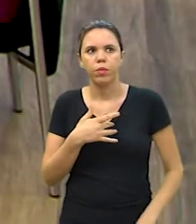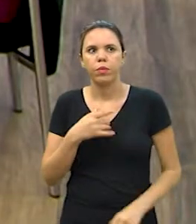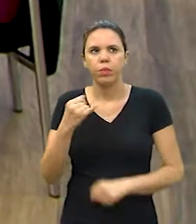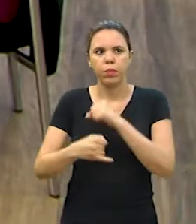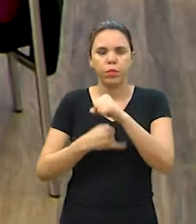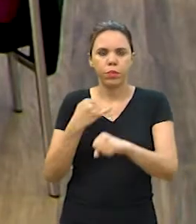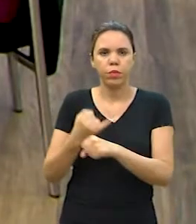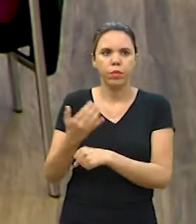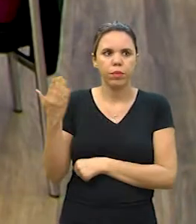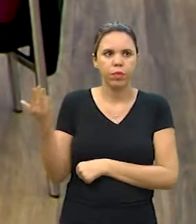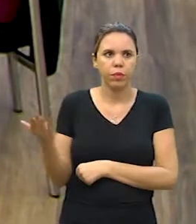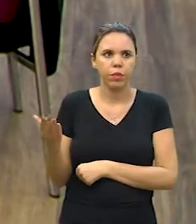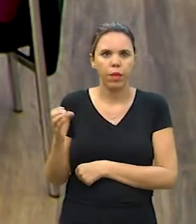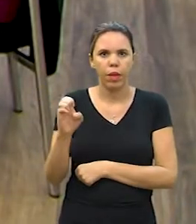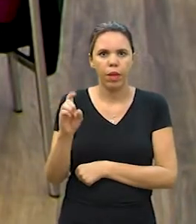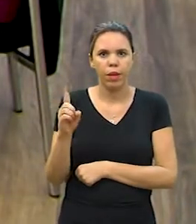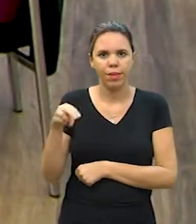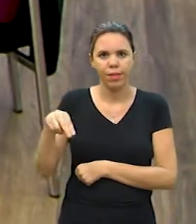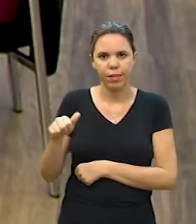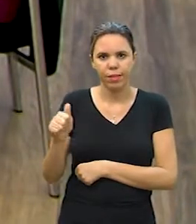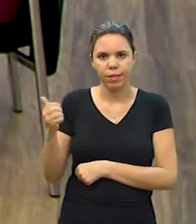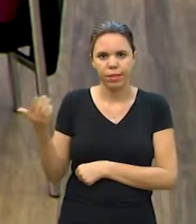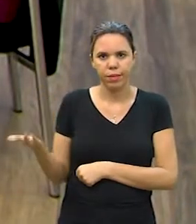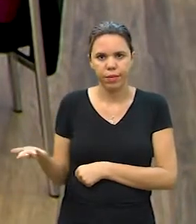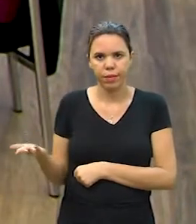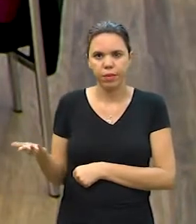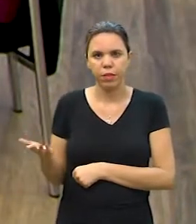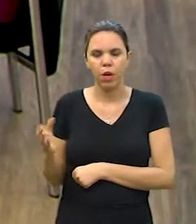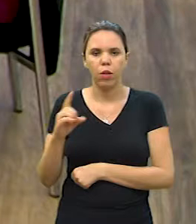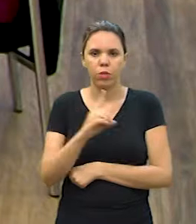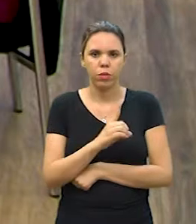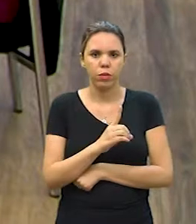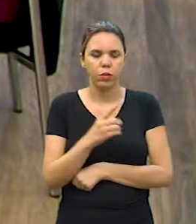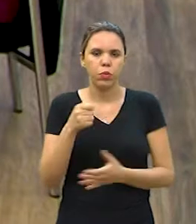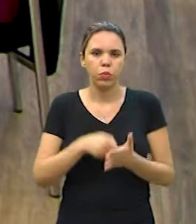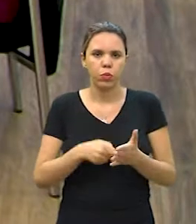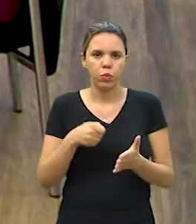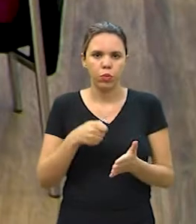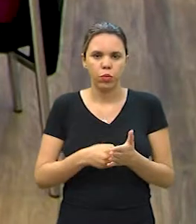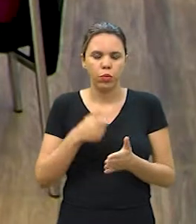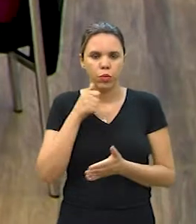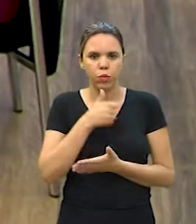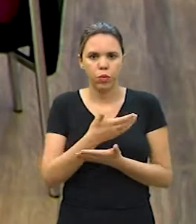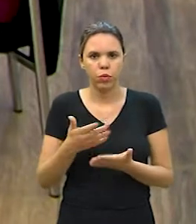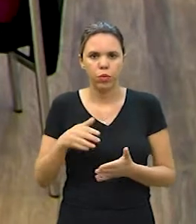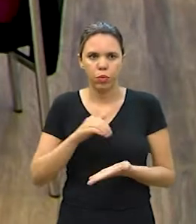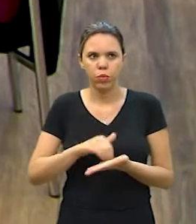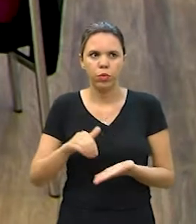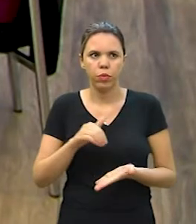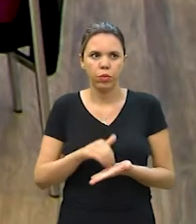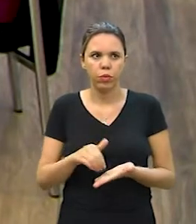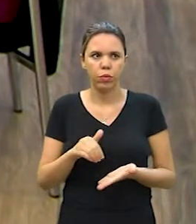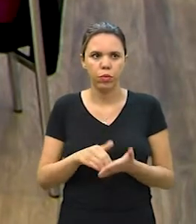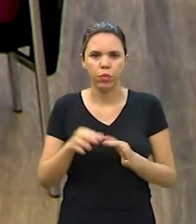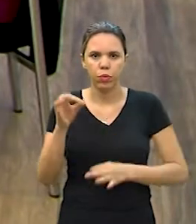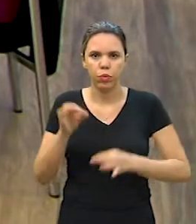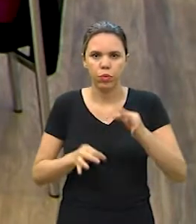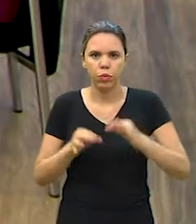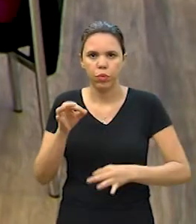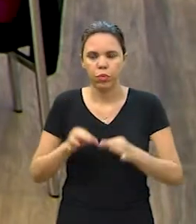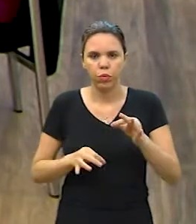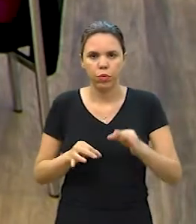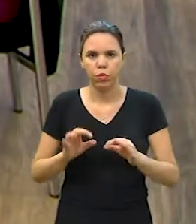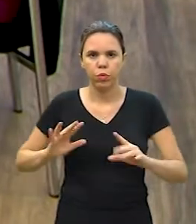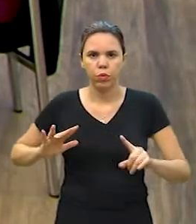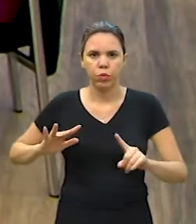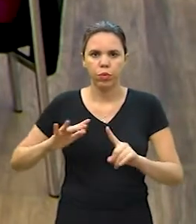de forma virtual, a Edna Sandra Martins, coordenadora de Políticas para a Mulher da Secretaria da Justiça